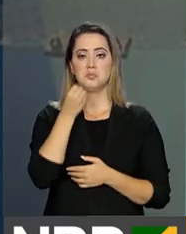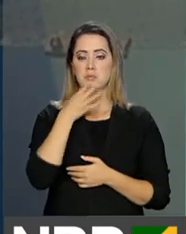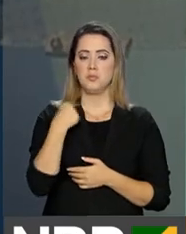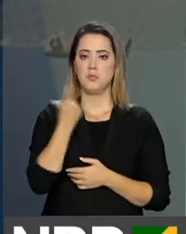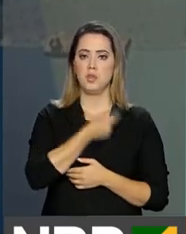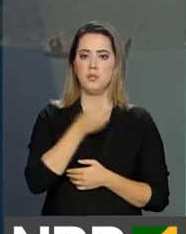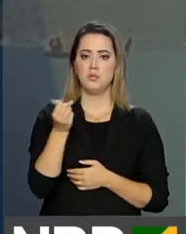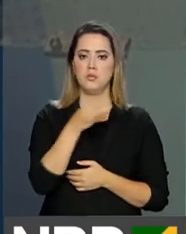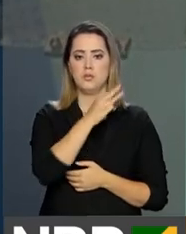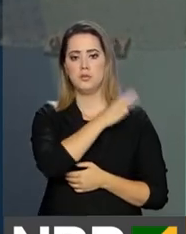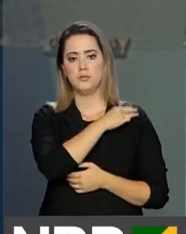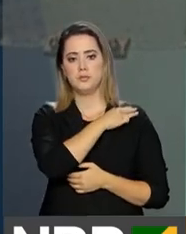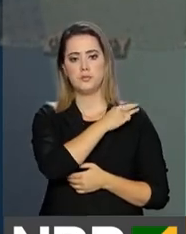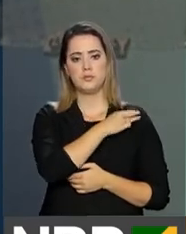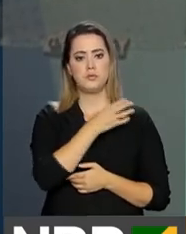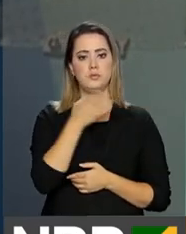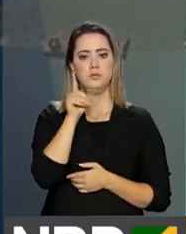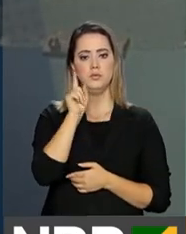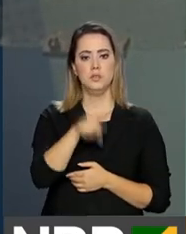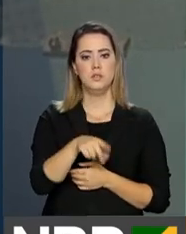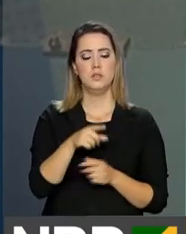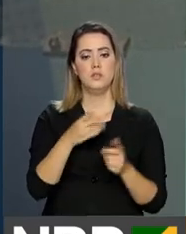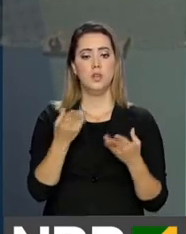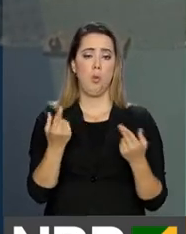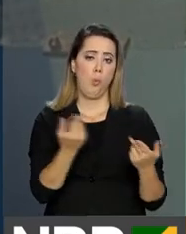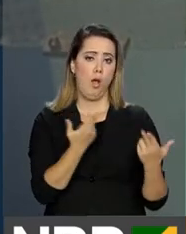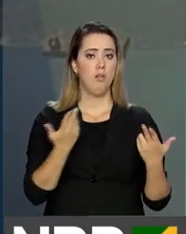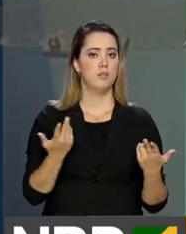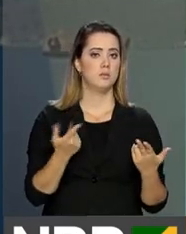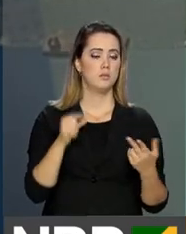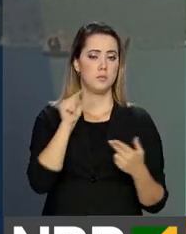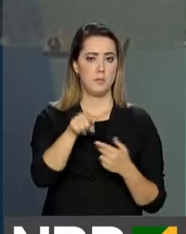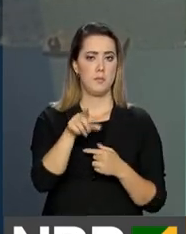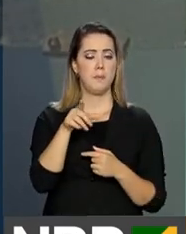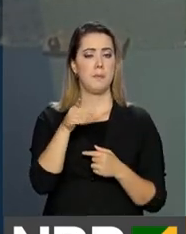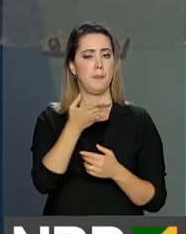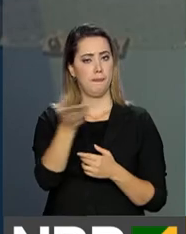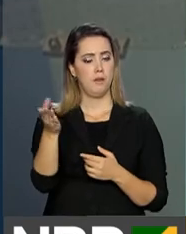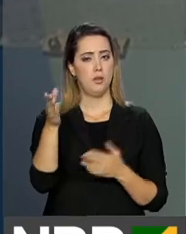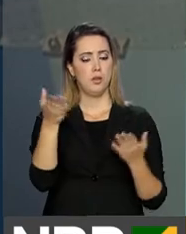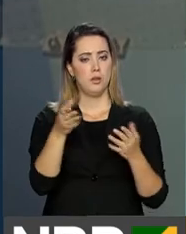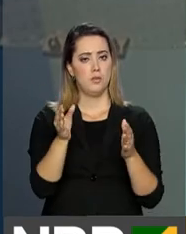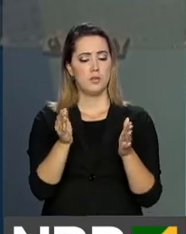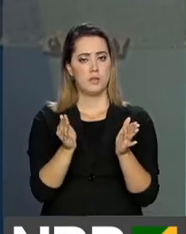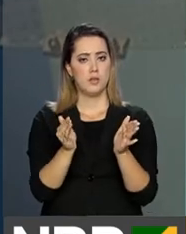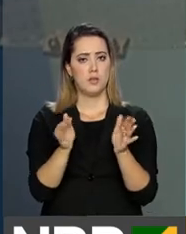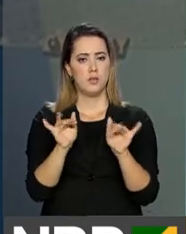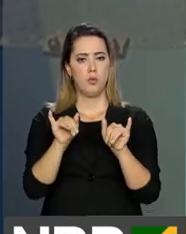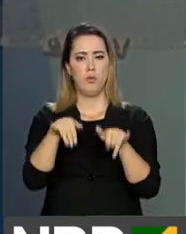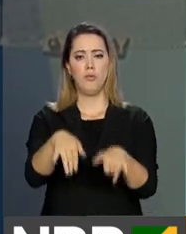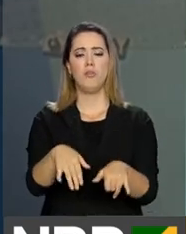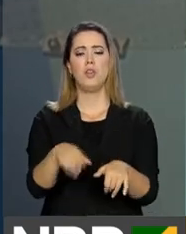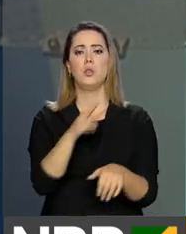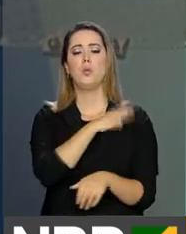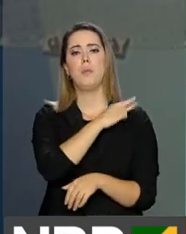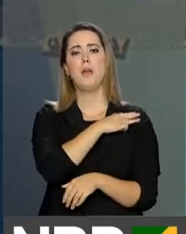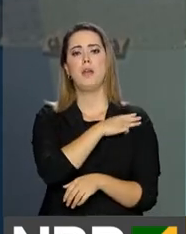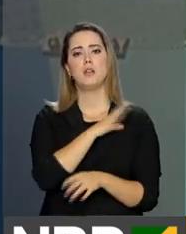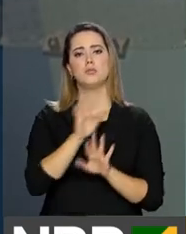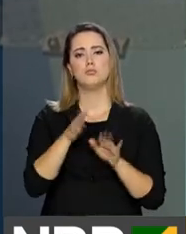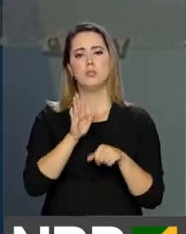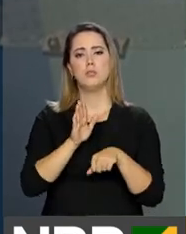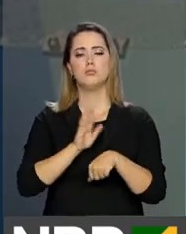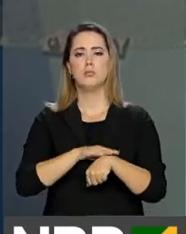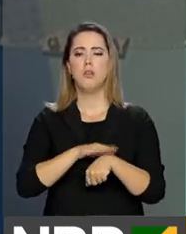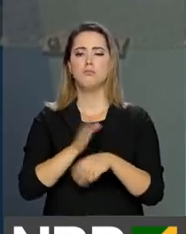médio, Marco, faz mais ou menos isso, ela faz com que você, no final do ensino médio, num certo